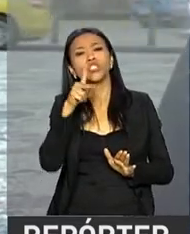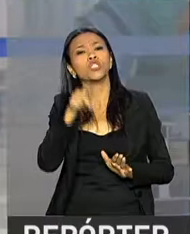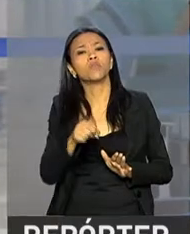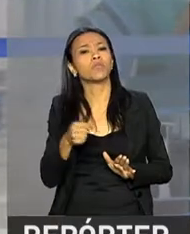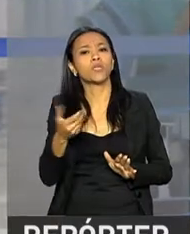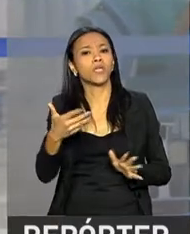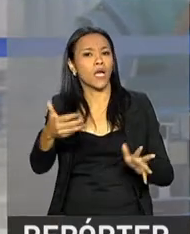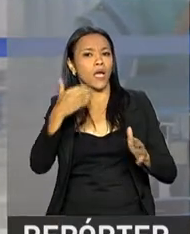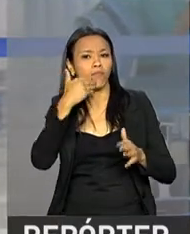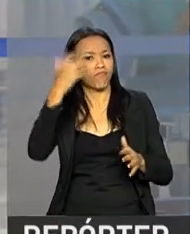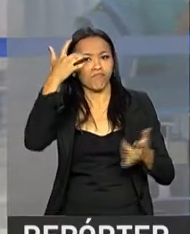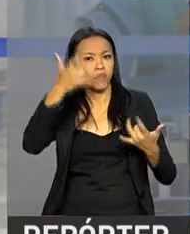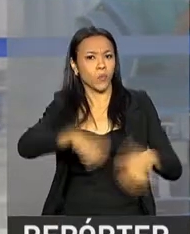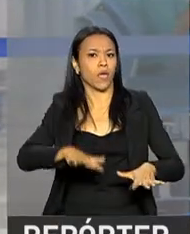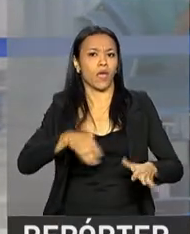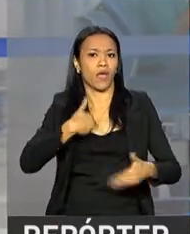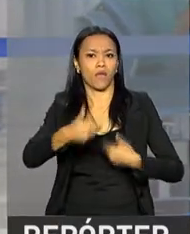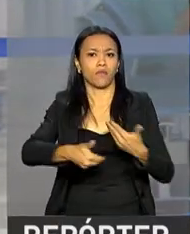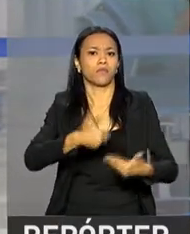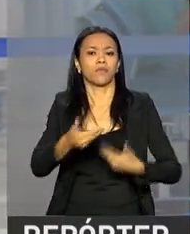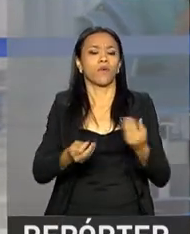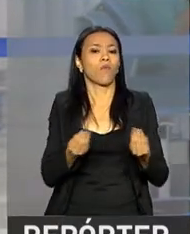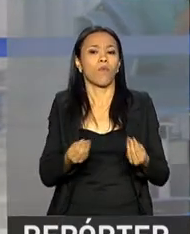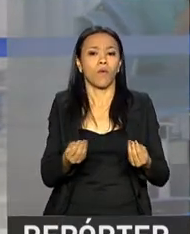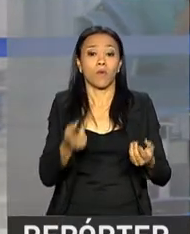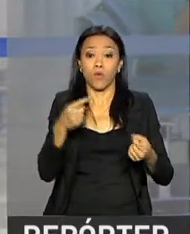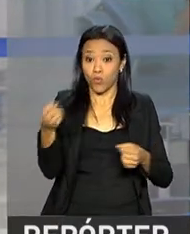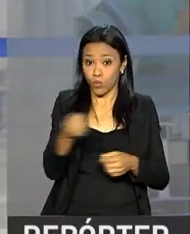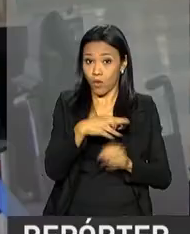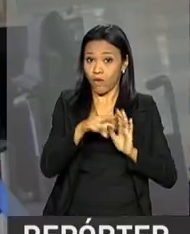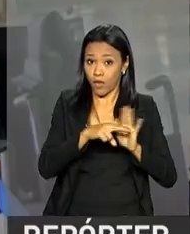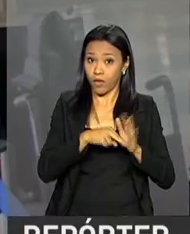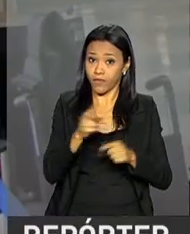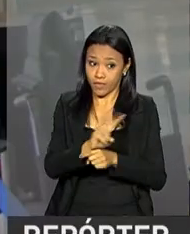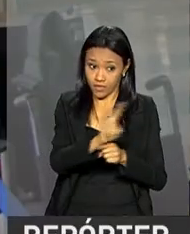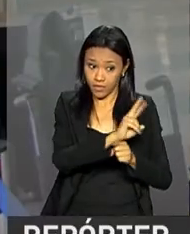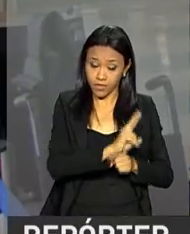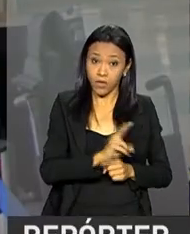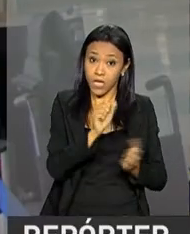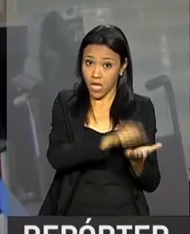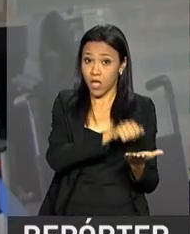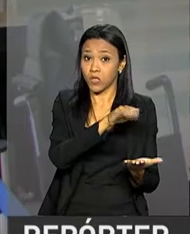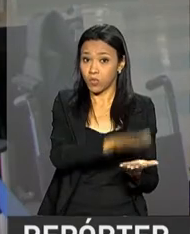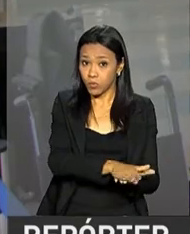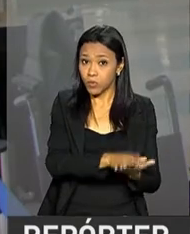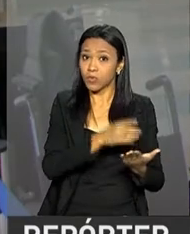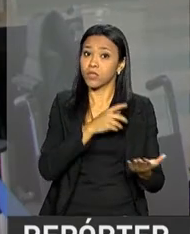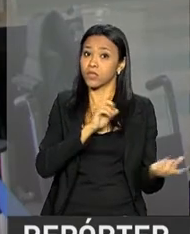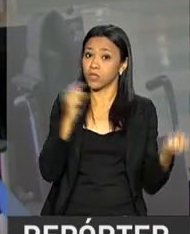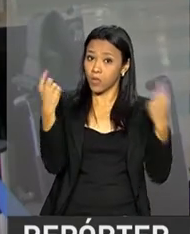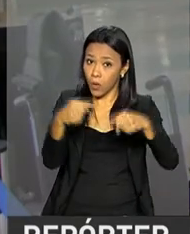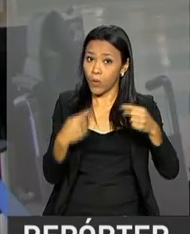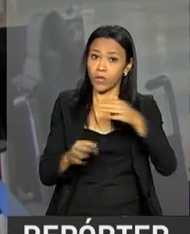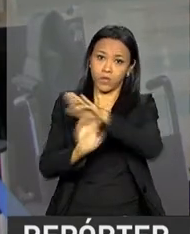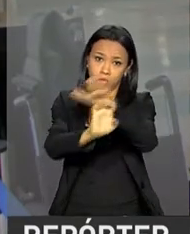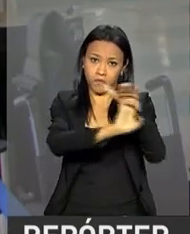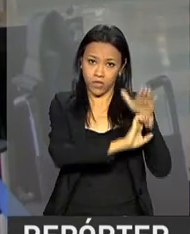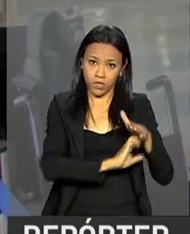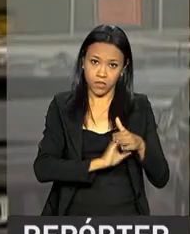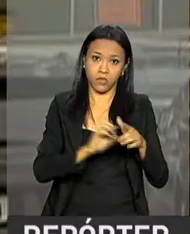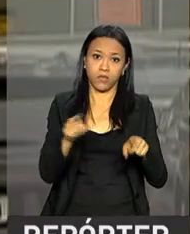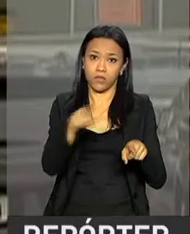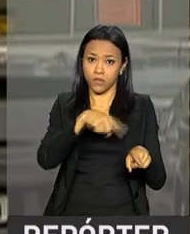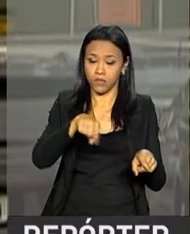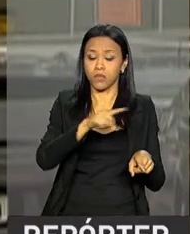negado. A partir do novo sistema de fiscalização, a sugestão é que as multas aplicadas às operadoras sejam proporcionais à